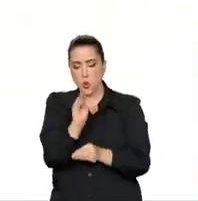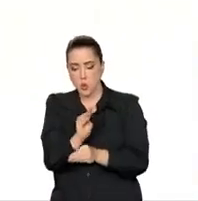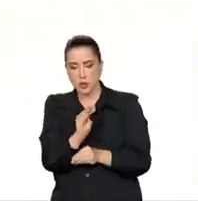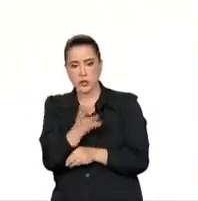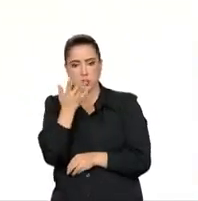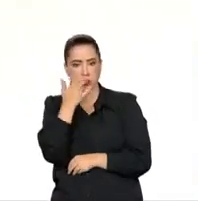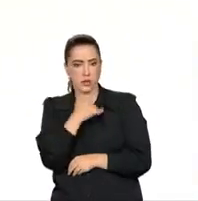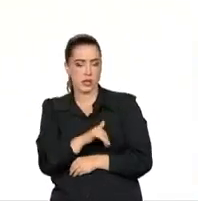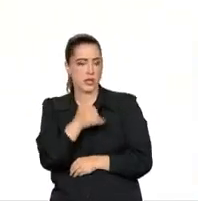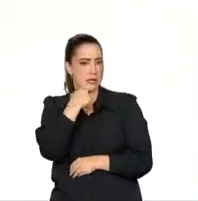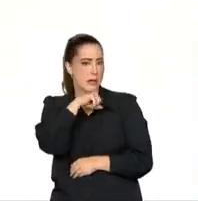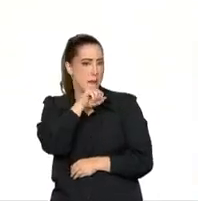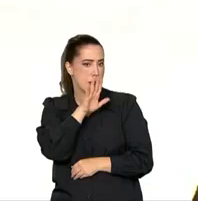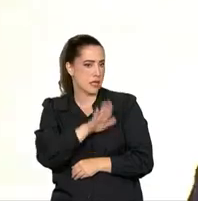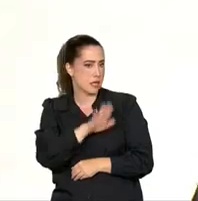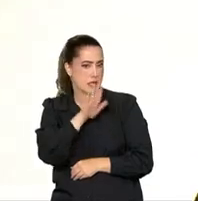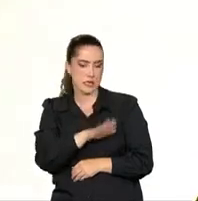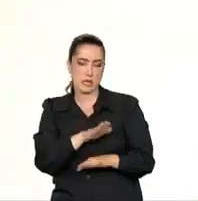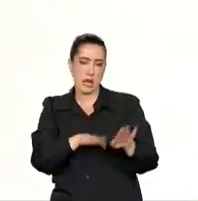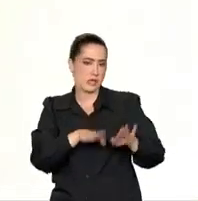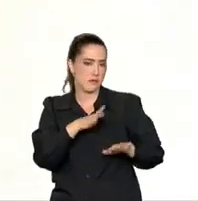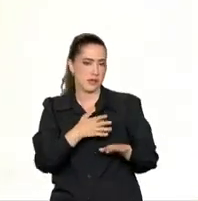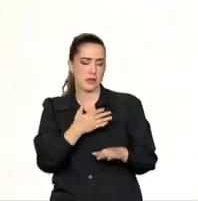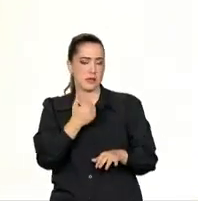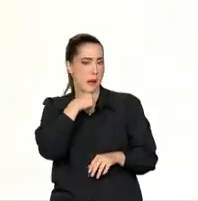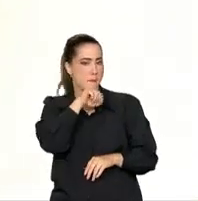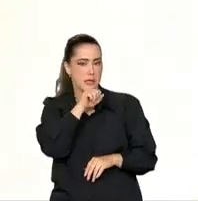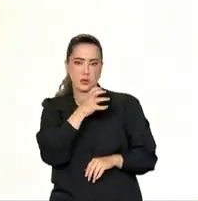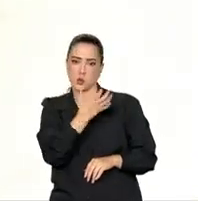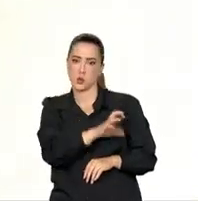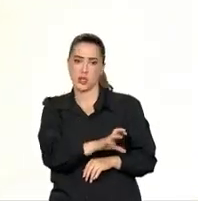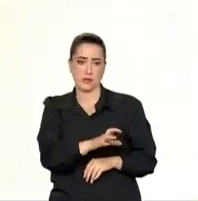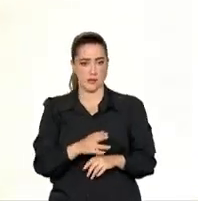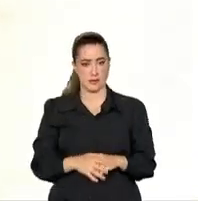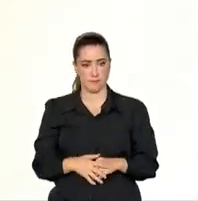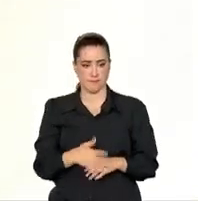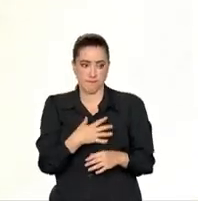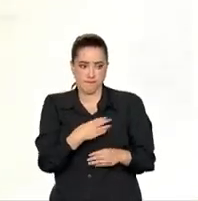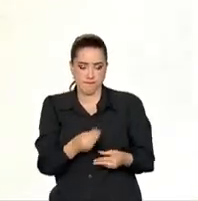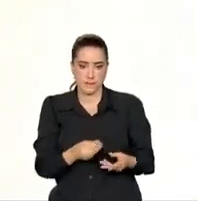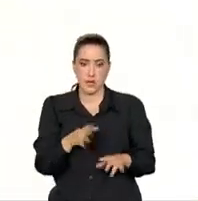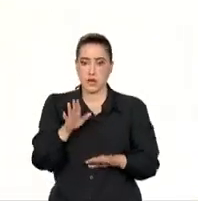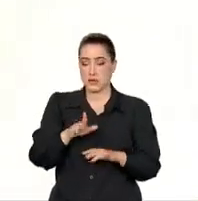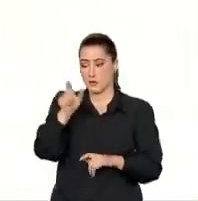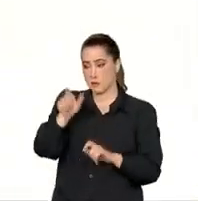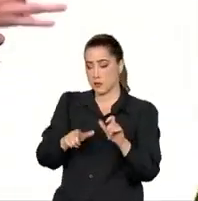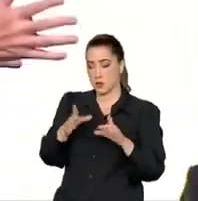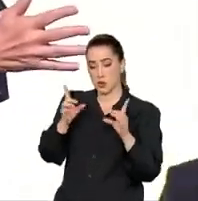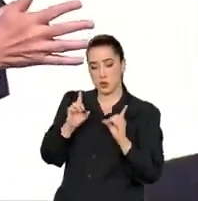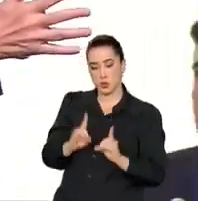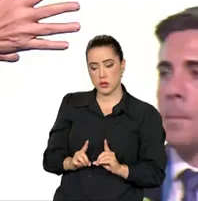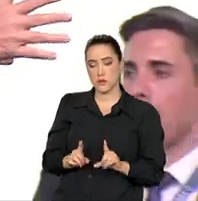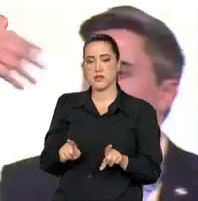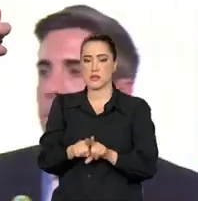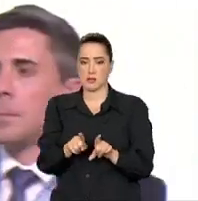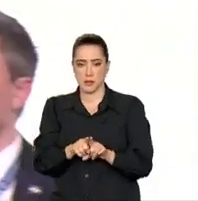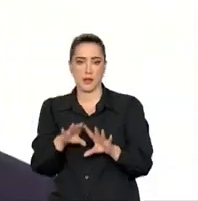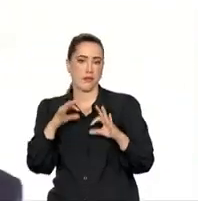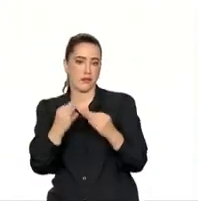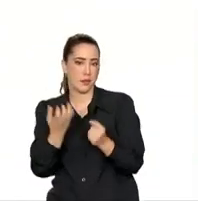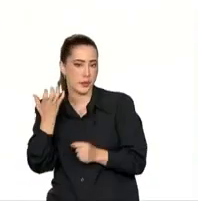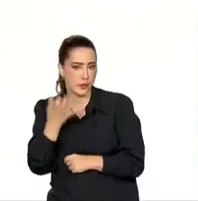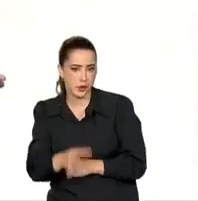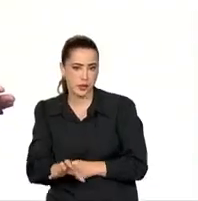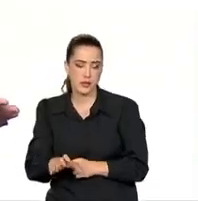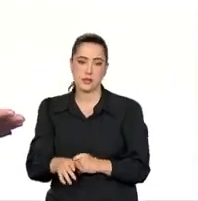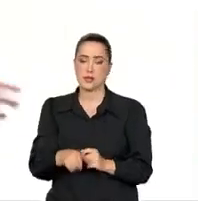crianças que a mãe abandonou, às vezes, na maternidade, por razões diversas. Pessoas com deficiência que são abandonadas,